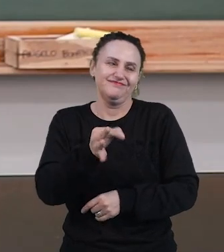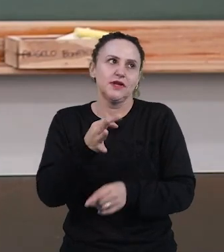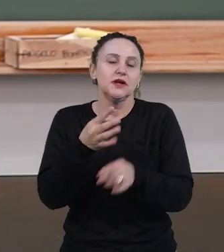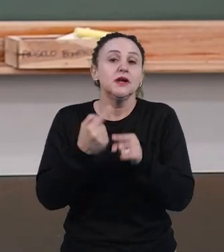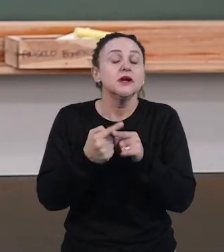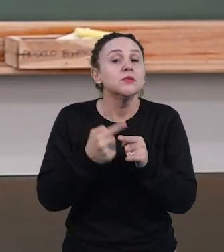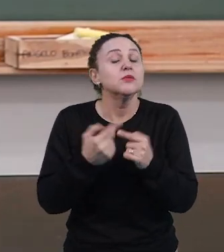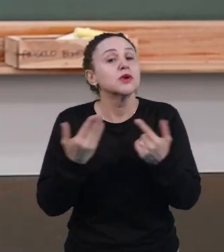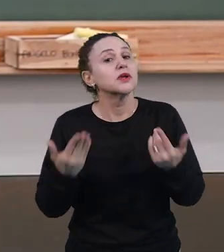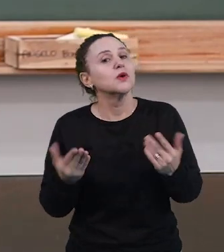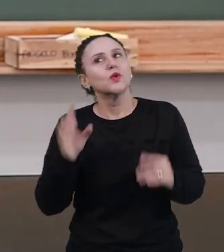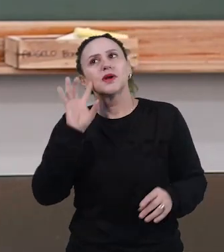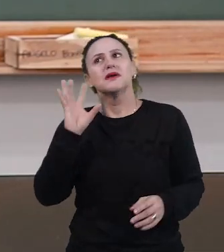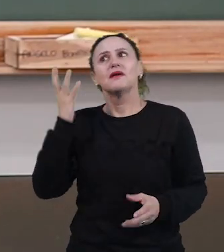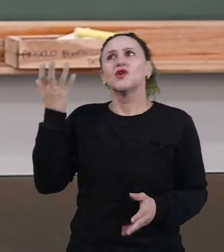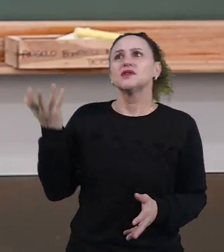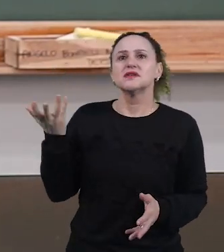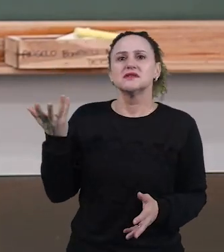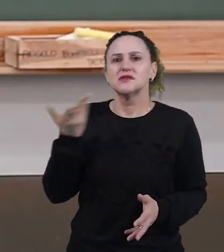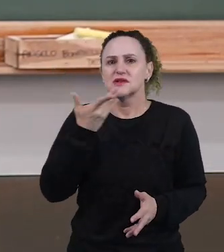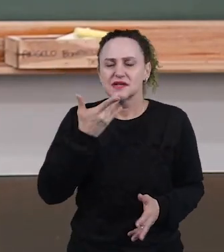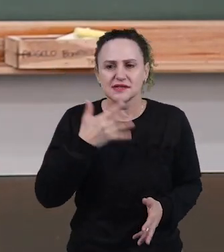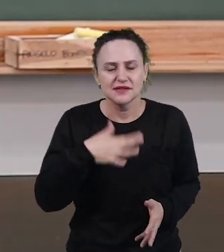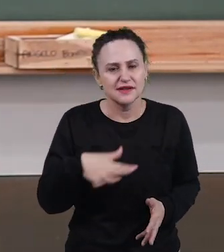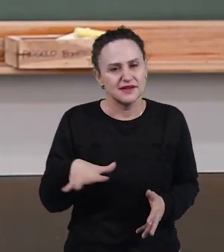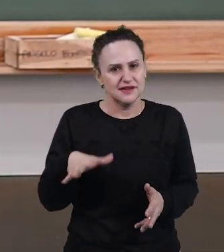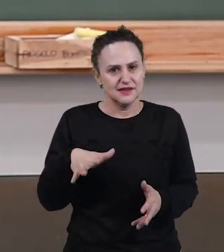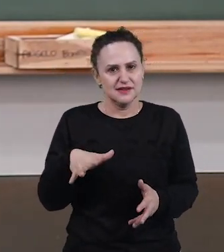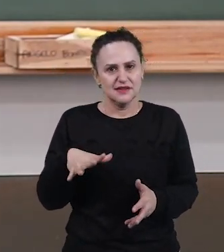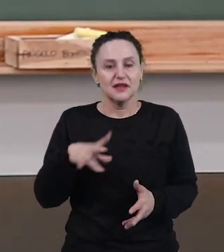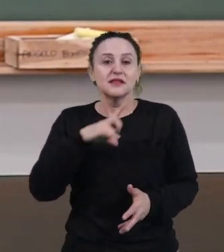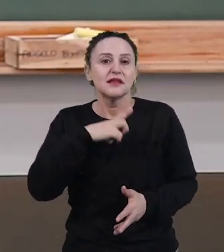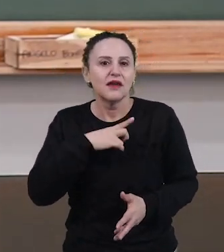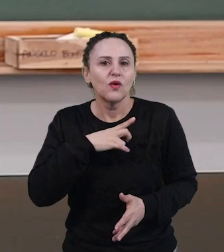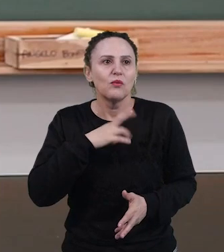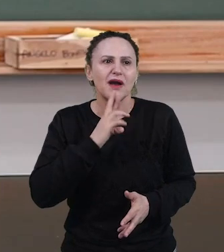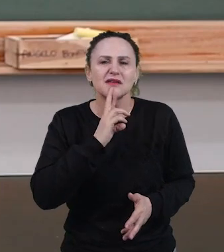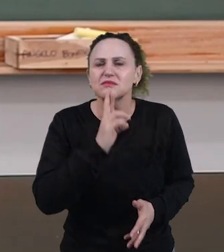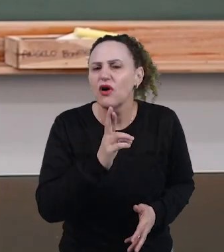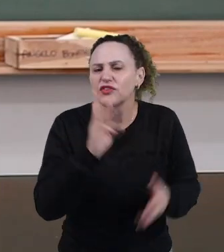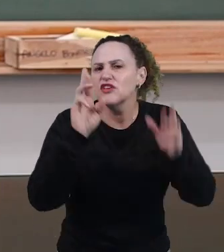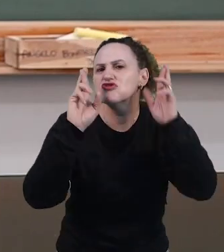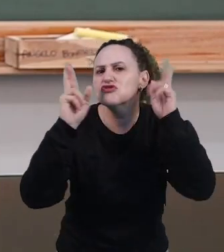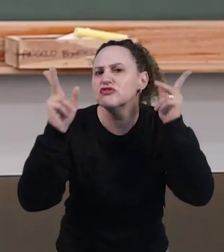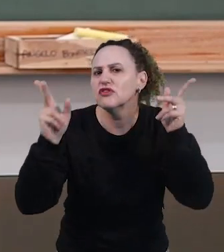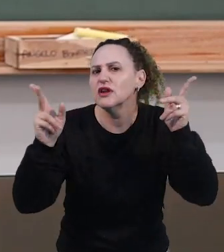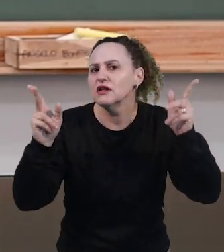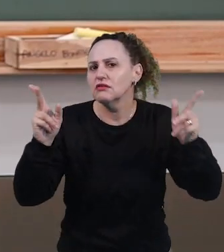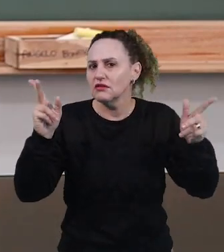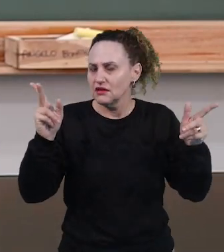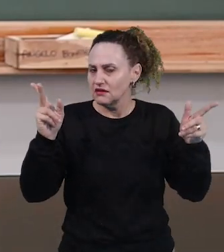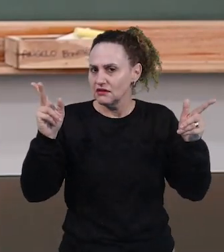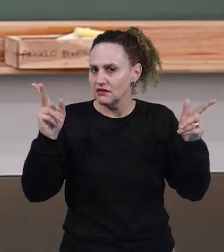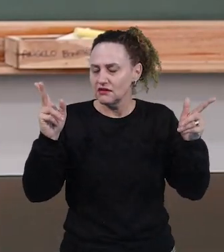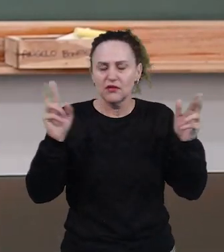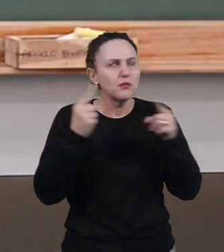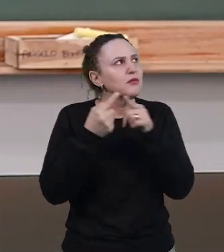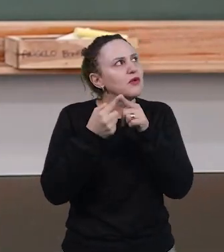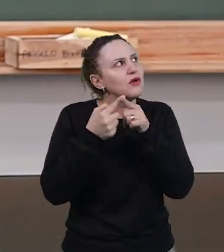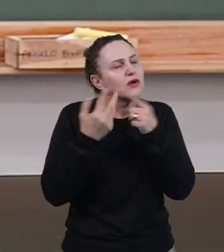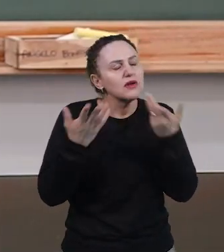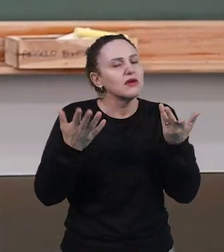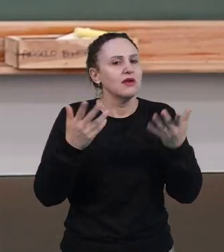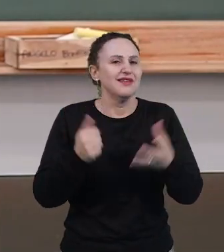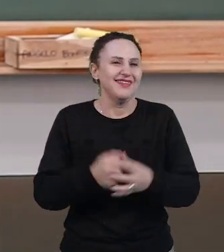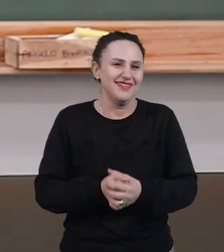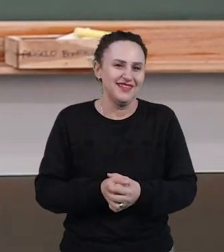né? O que aconteceu que essa criança deu uma resposta que não é a que se esperava, né? Não